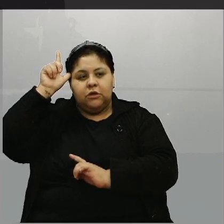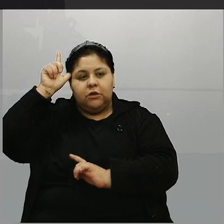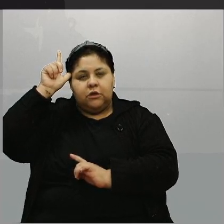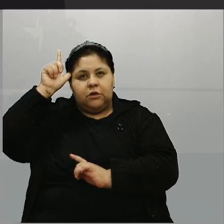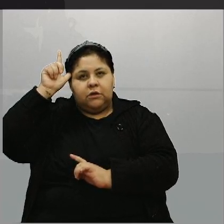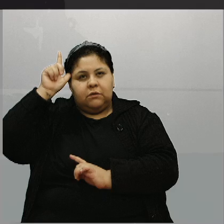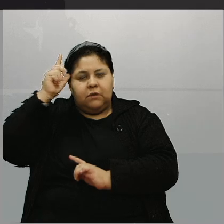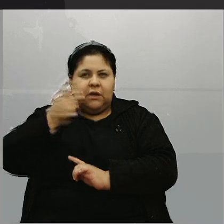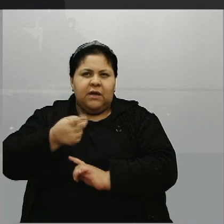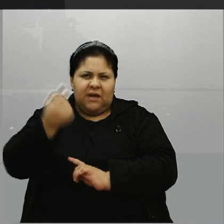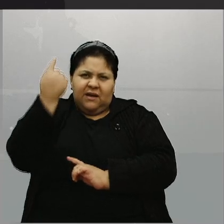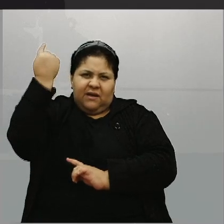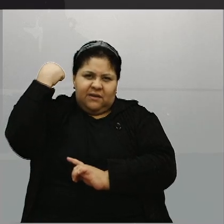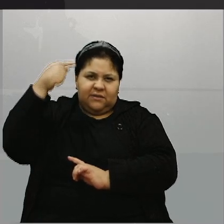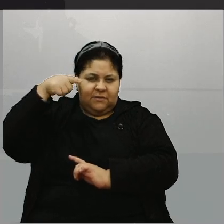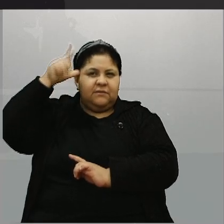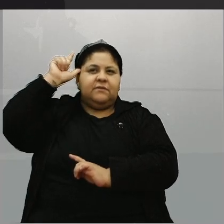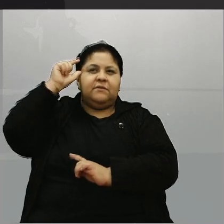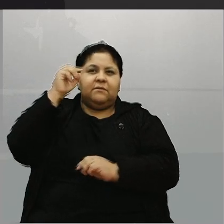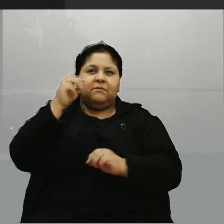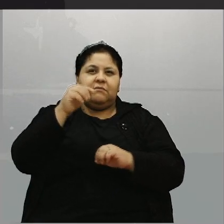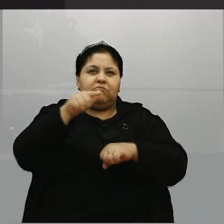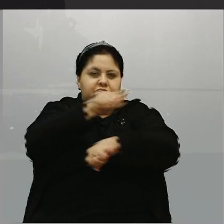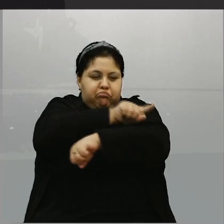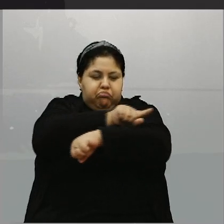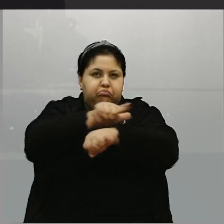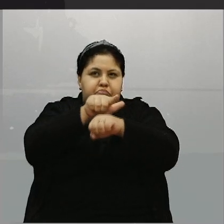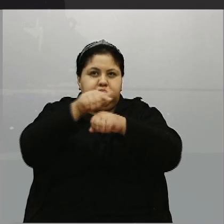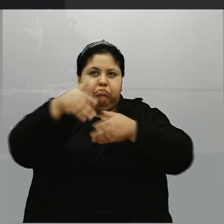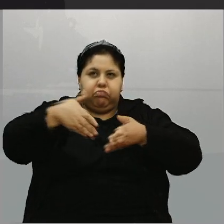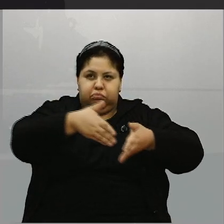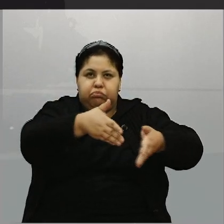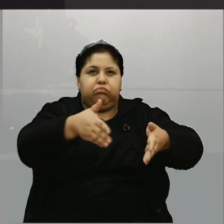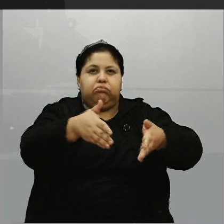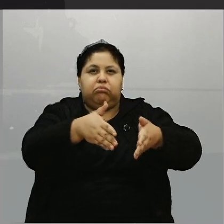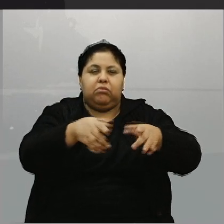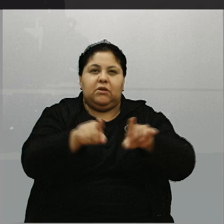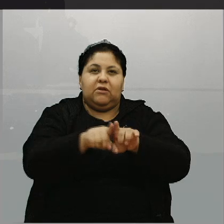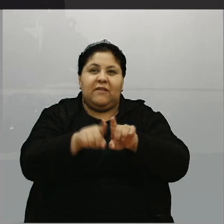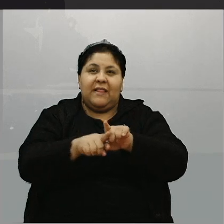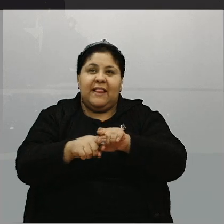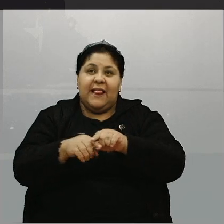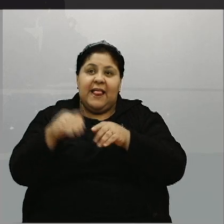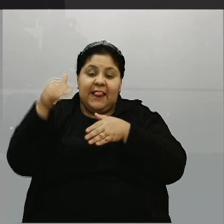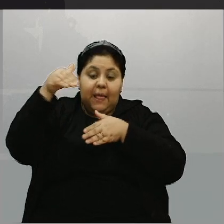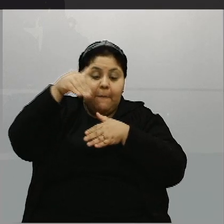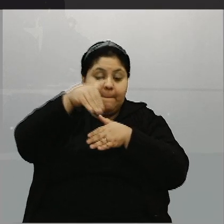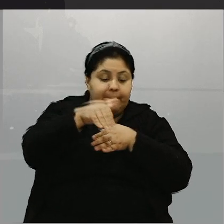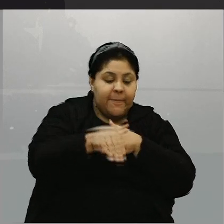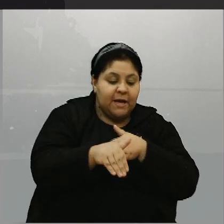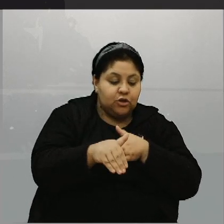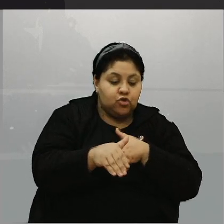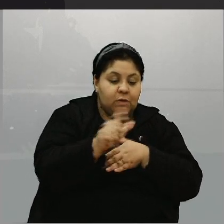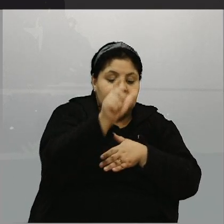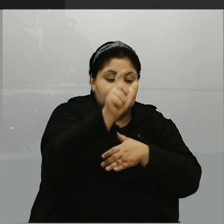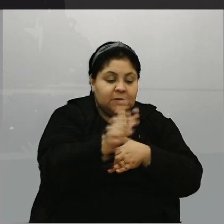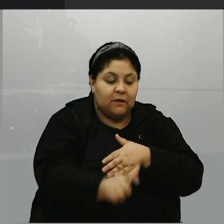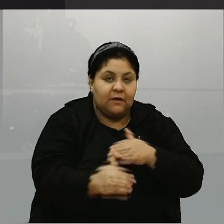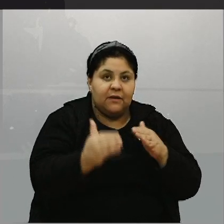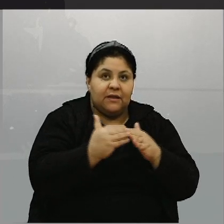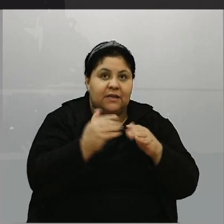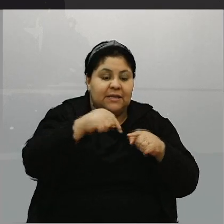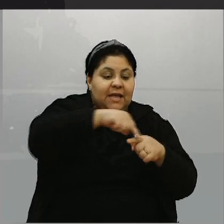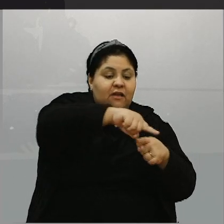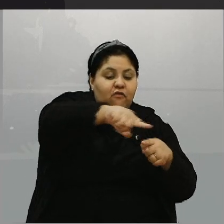ontem ele patrolou essa dali, em seguida lá na José Novelo, porque lá embaixo, a José Novelo, os moradores têm que dar a volta